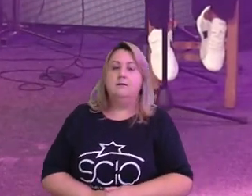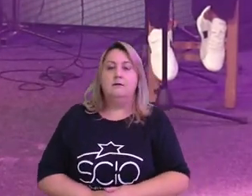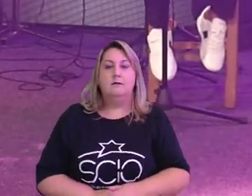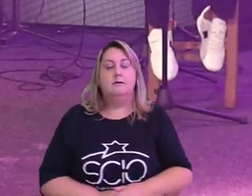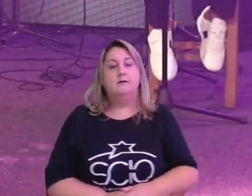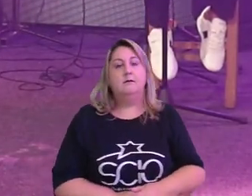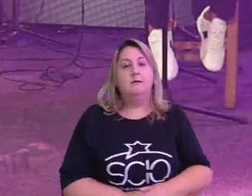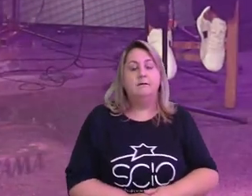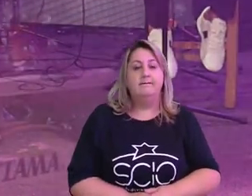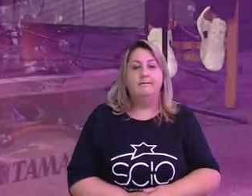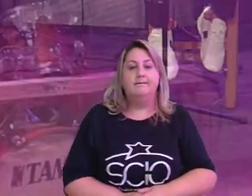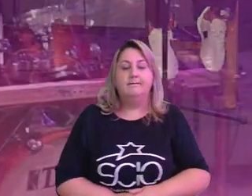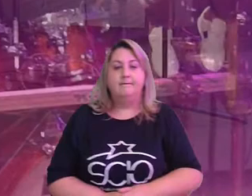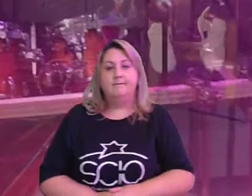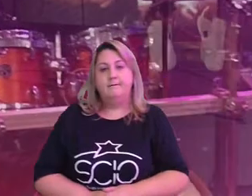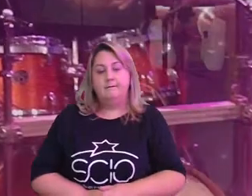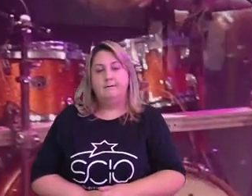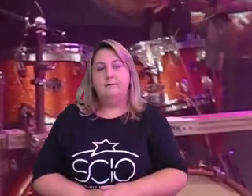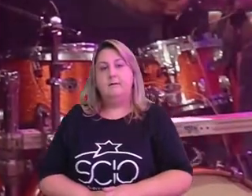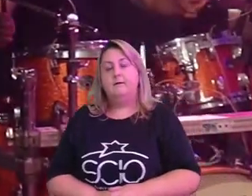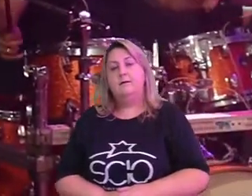Oh! Quem sabe esse refrão, canta comigo assim.